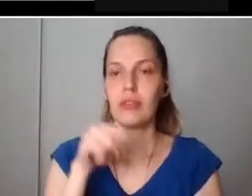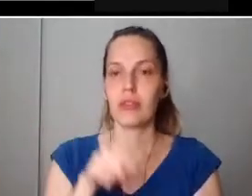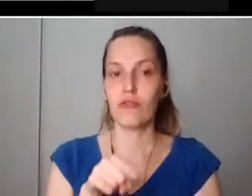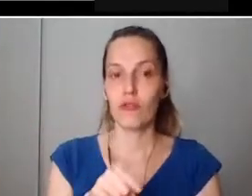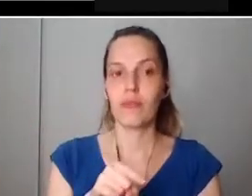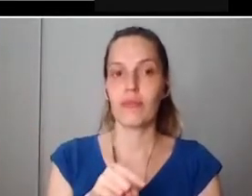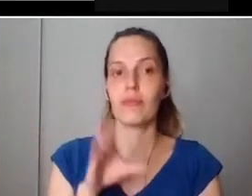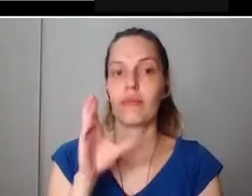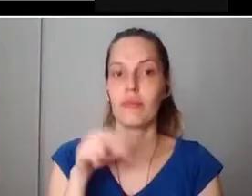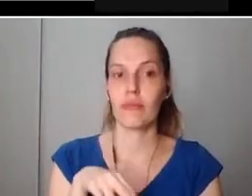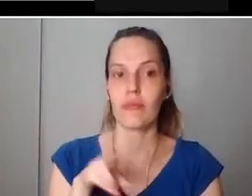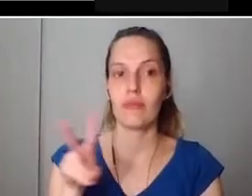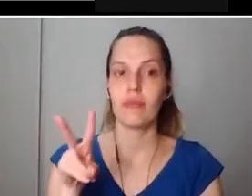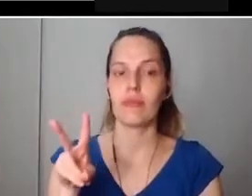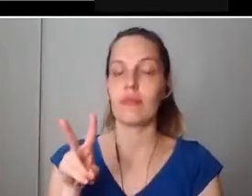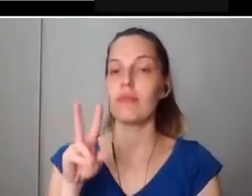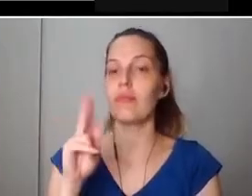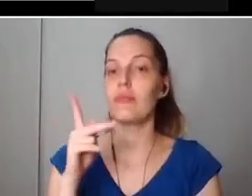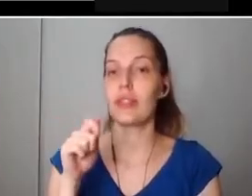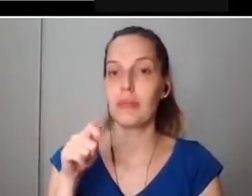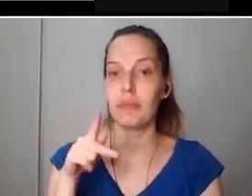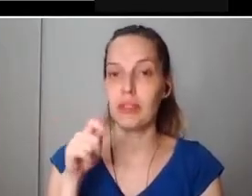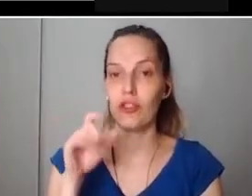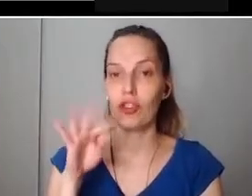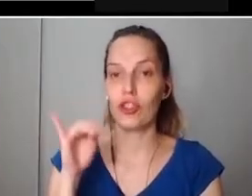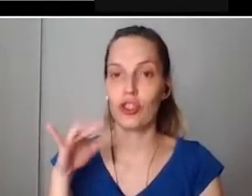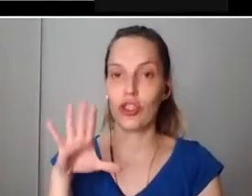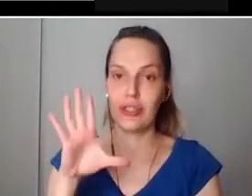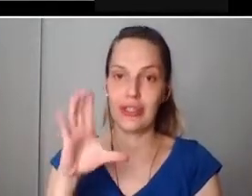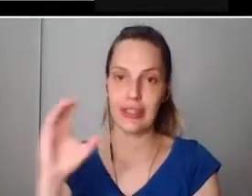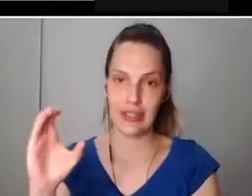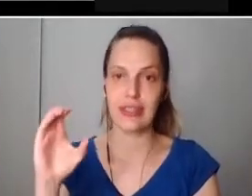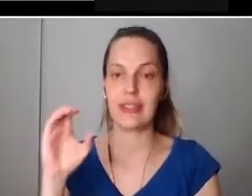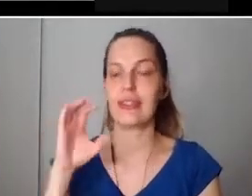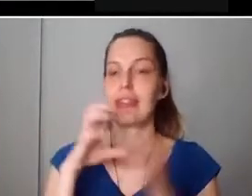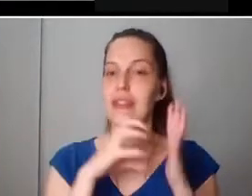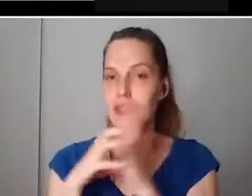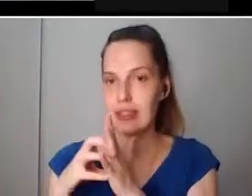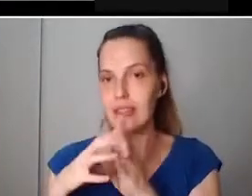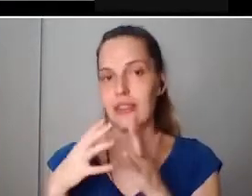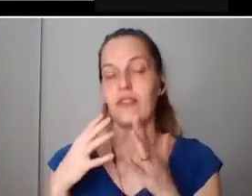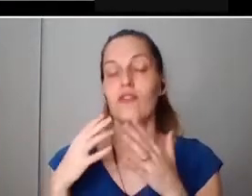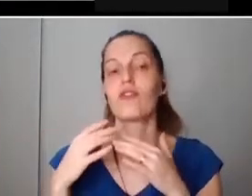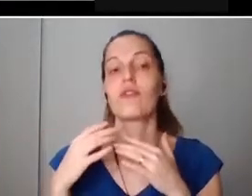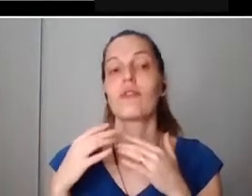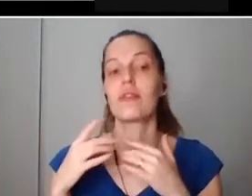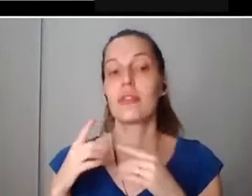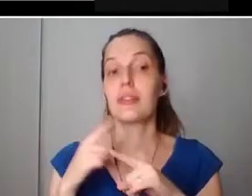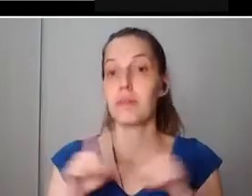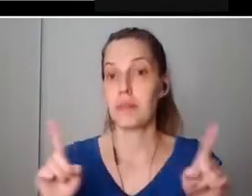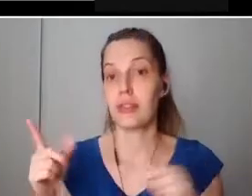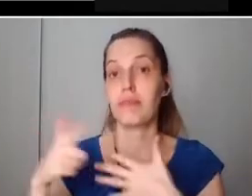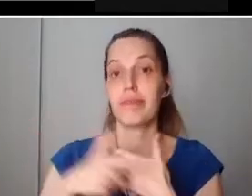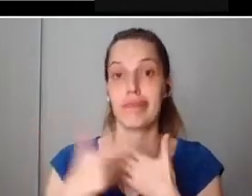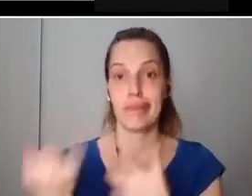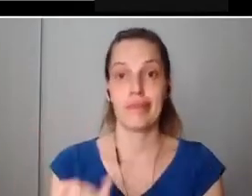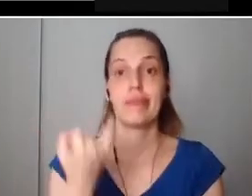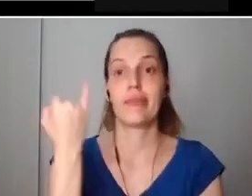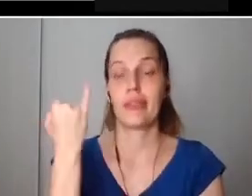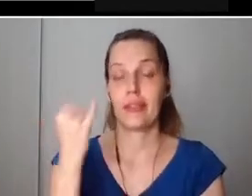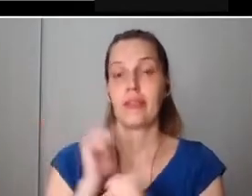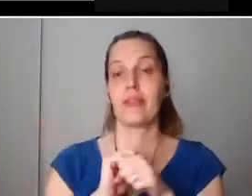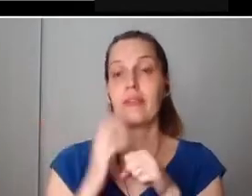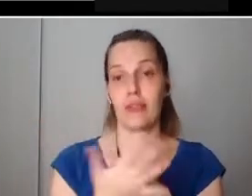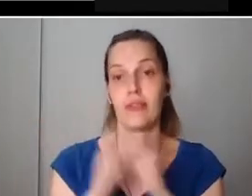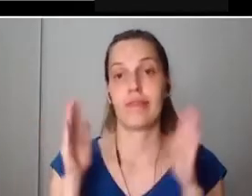CMV, como hepatite C, como HIV, mas elas também têm um papel na imunidade aguda para o SARS-CoV-2. Então, só para